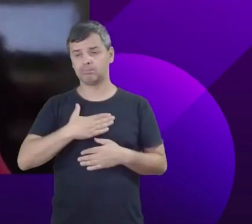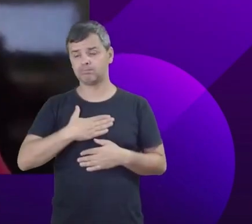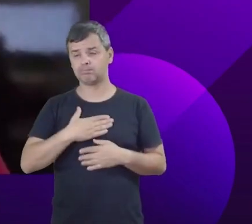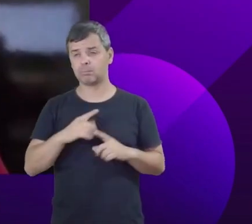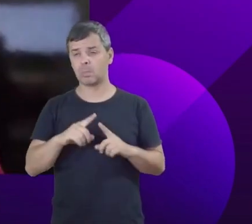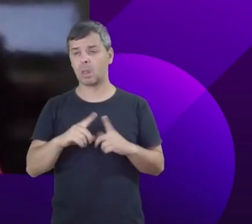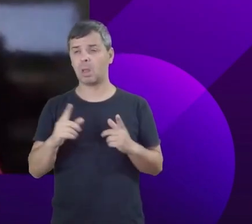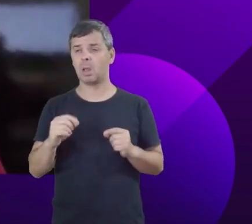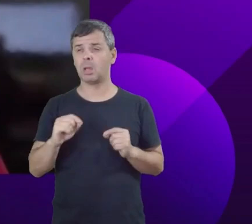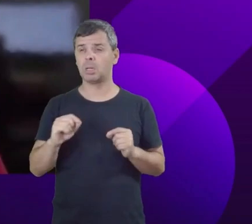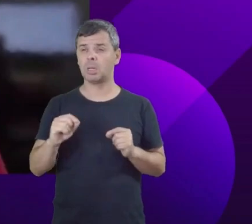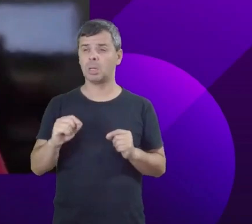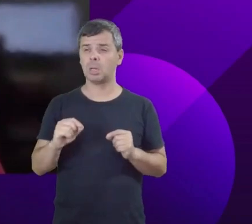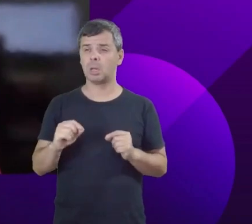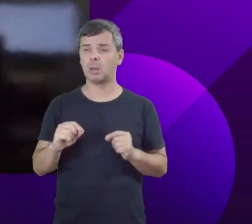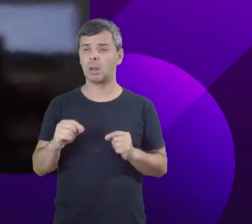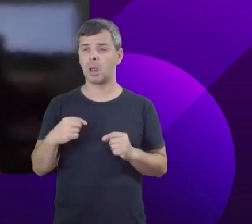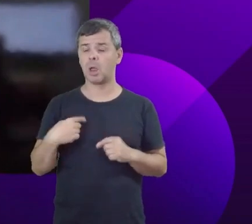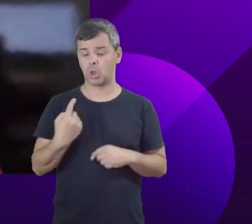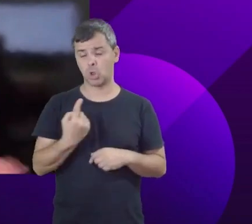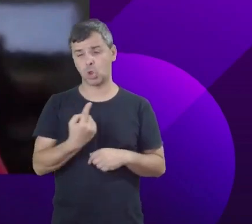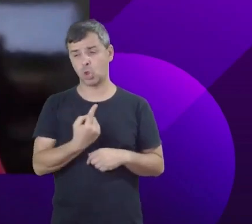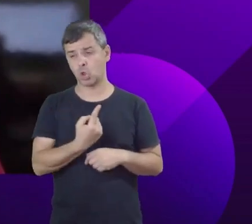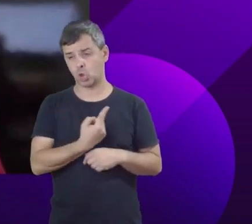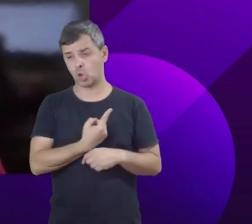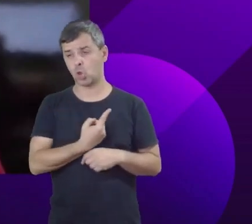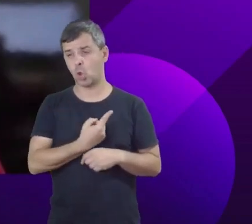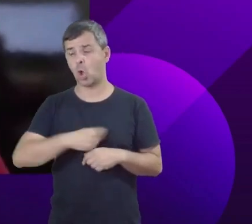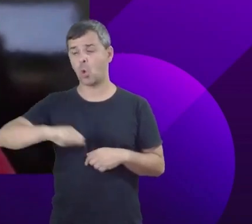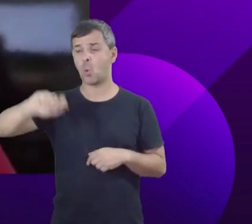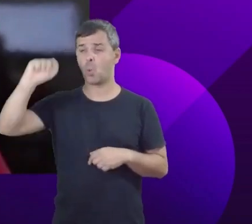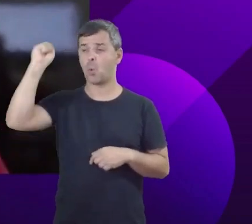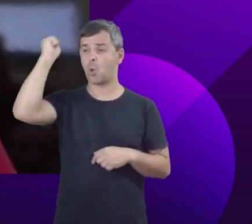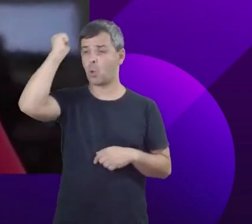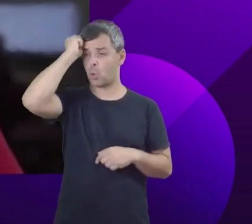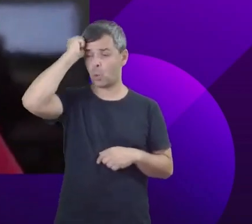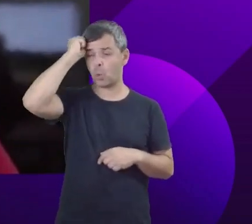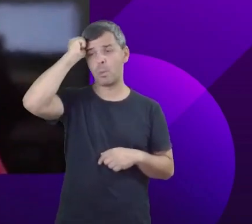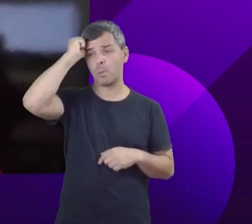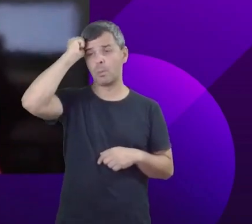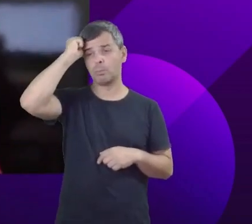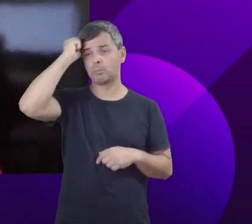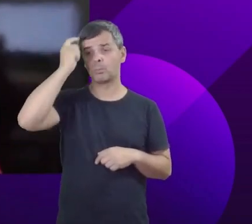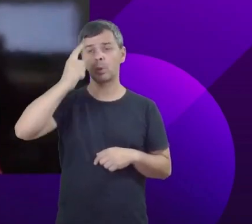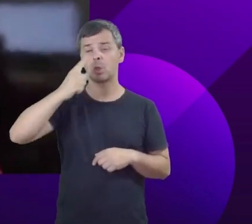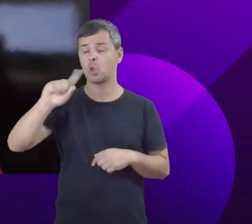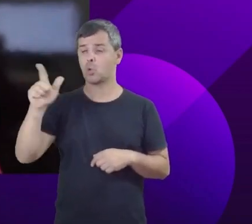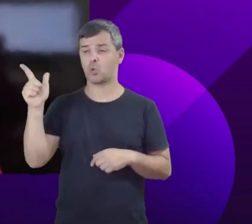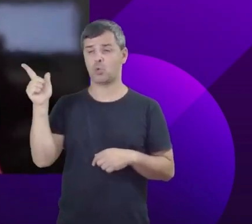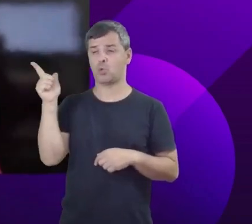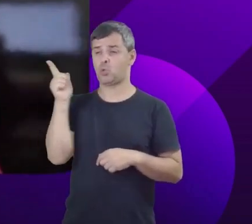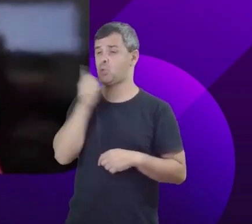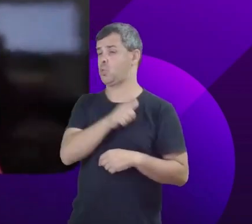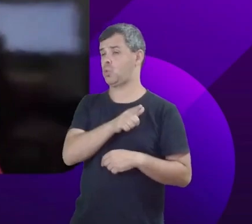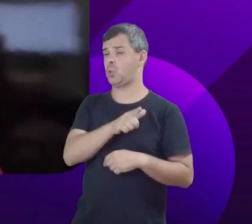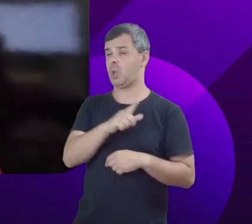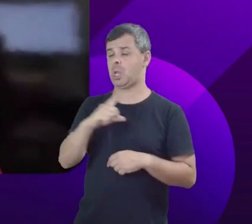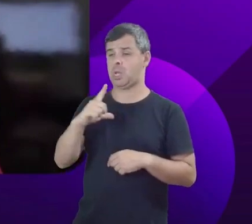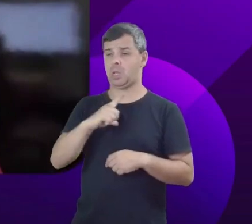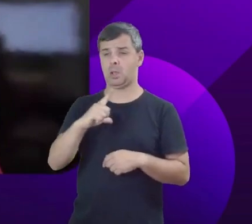tem uma grande, nós, né, temos uma grande culpa nisso, né, por não conseguir